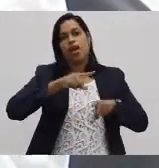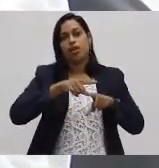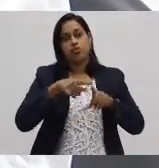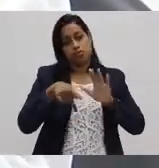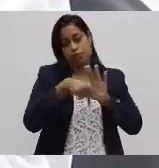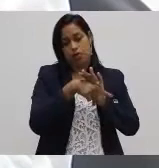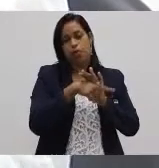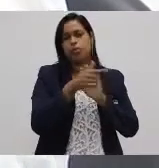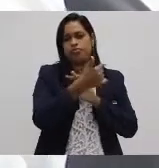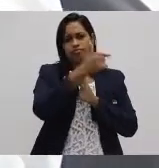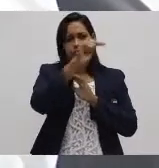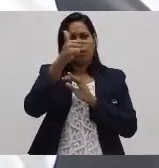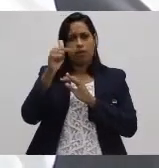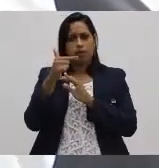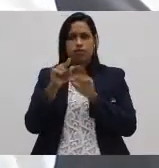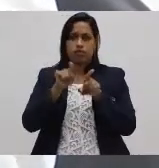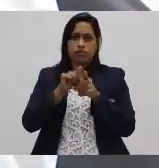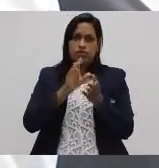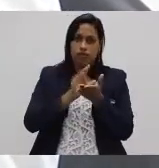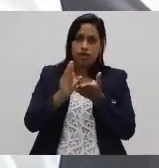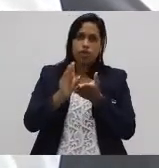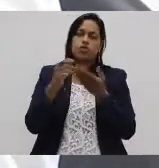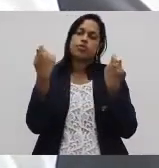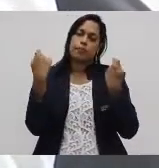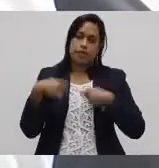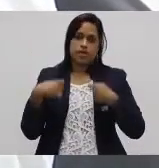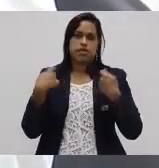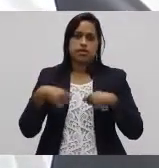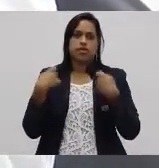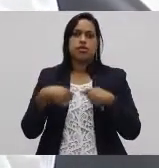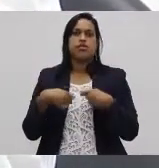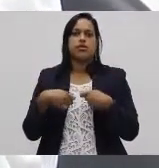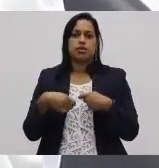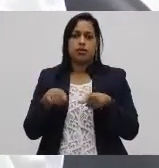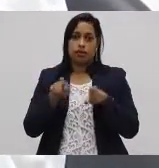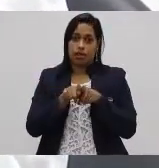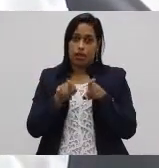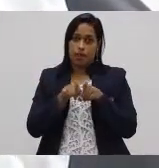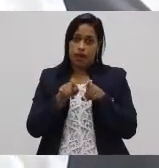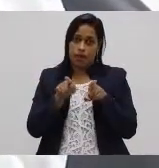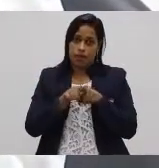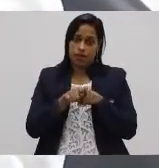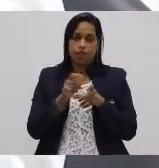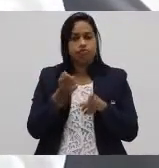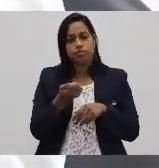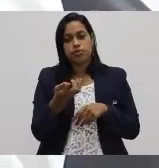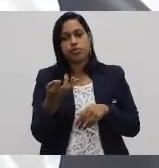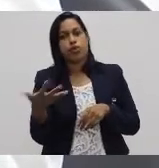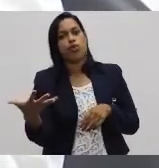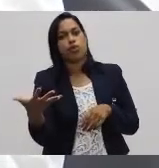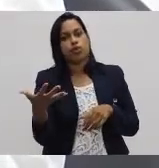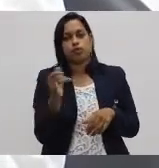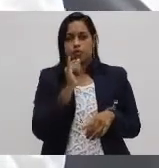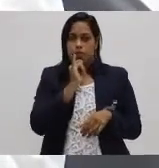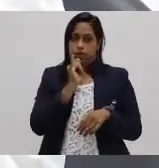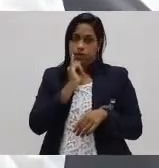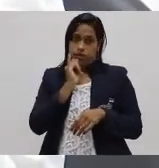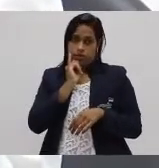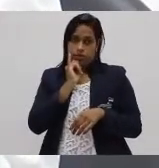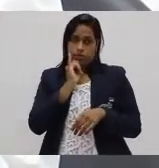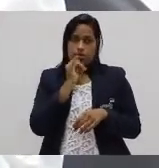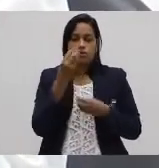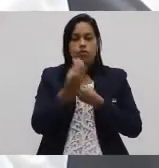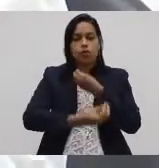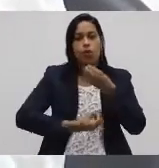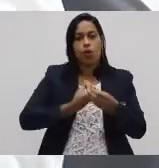outros recursos que são necessários para a adequada produção, para a adequada execução do serviço ou produto, como